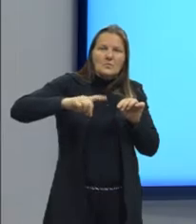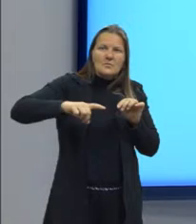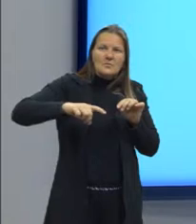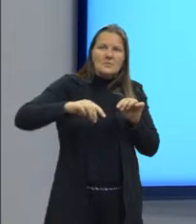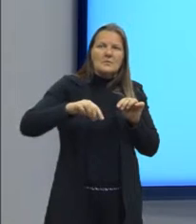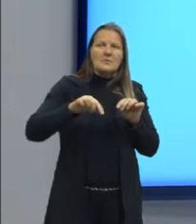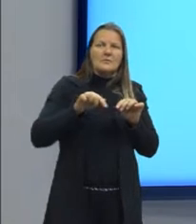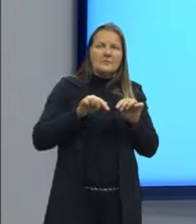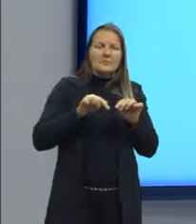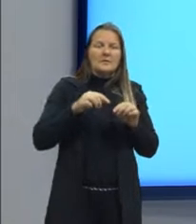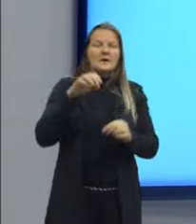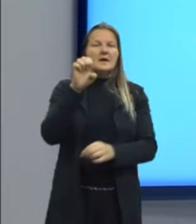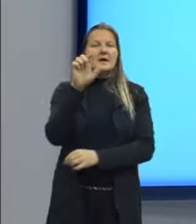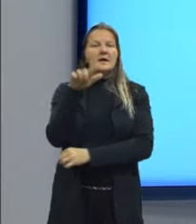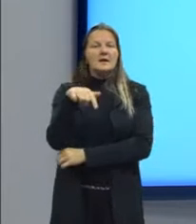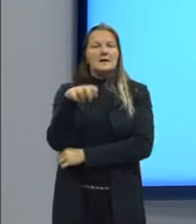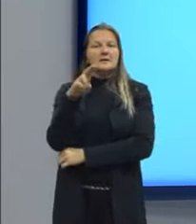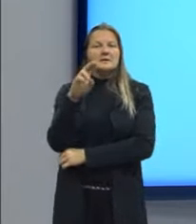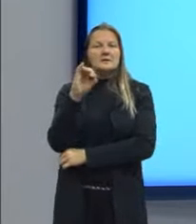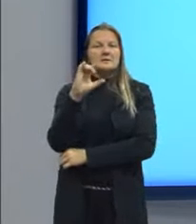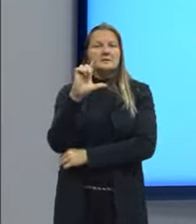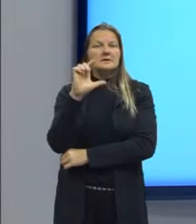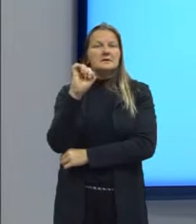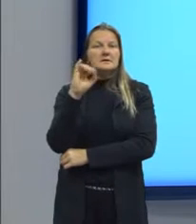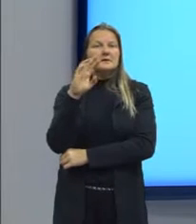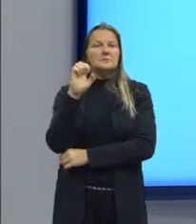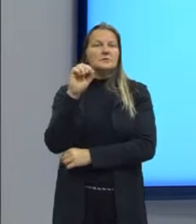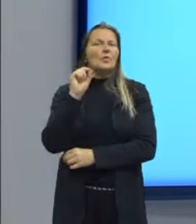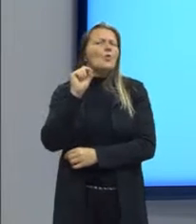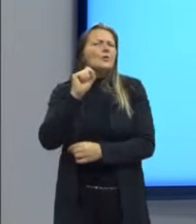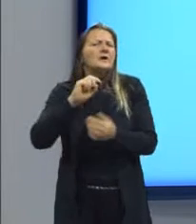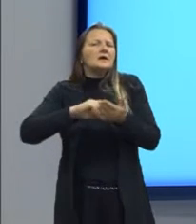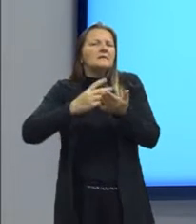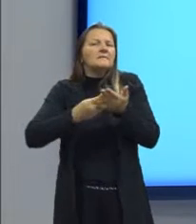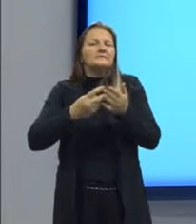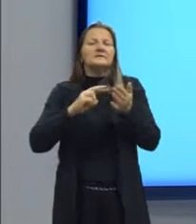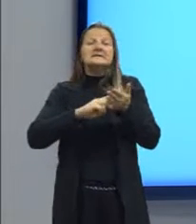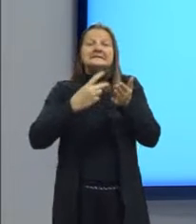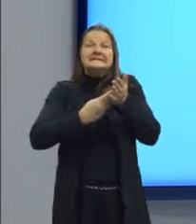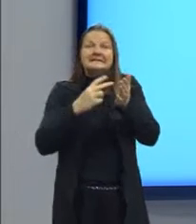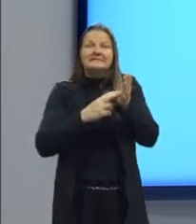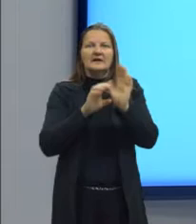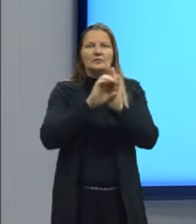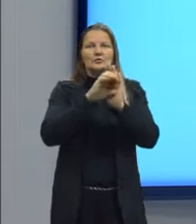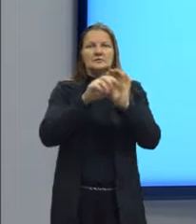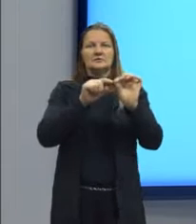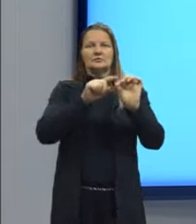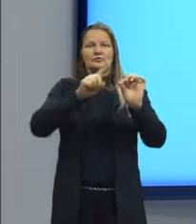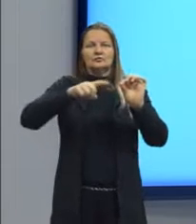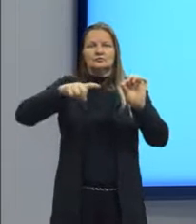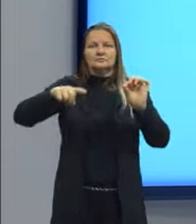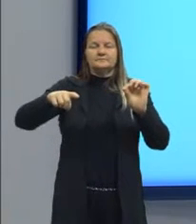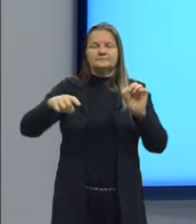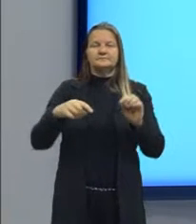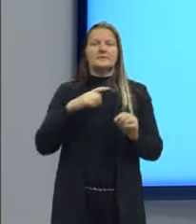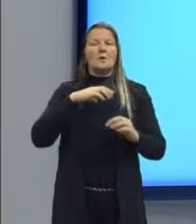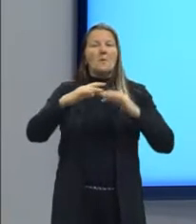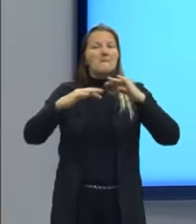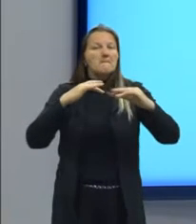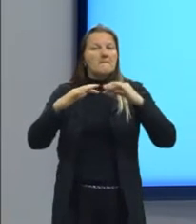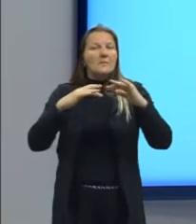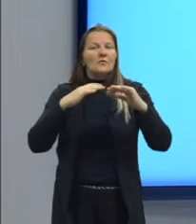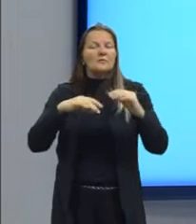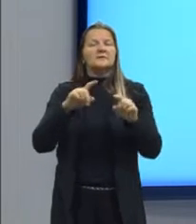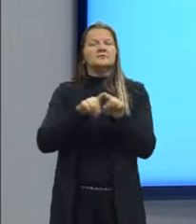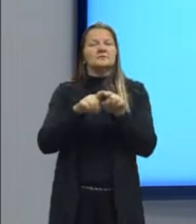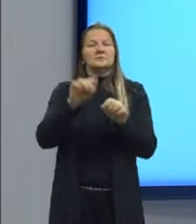a gente falou da oscilação mas o que é então a onda a onda é um movimento então que ocorre tanto